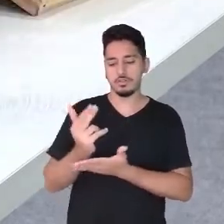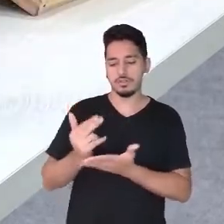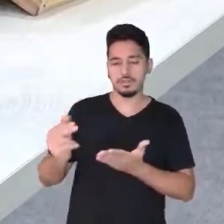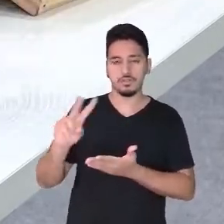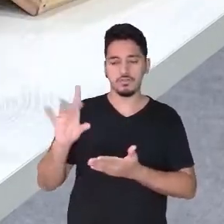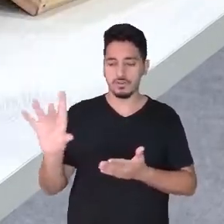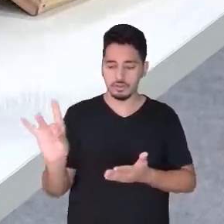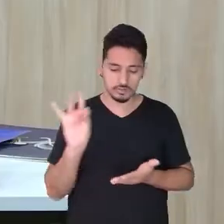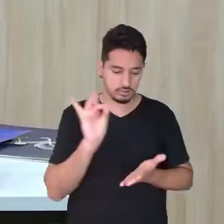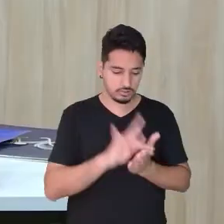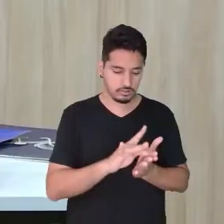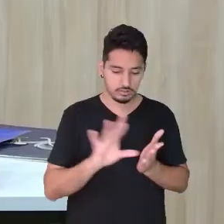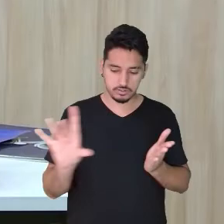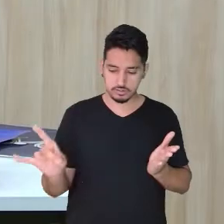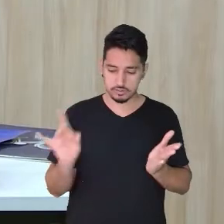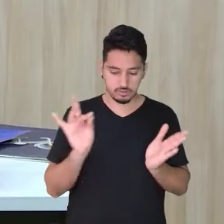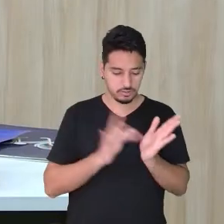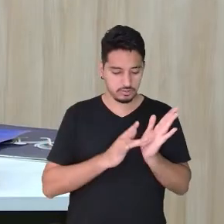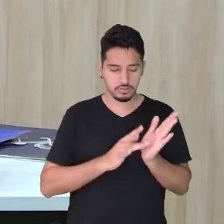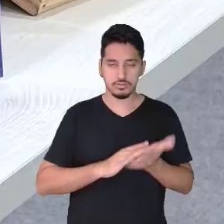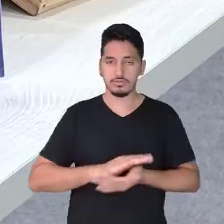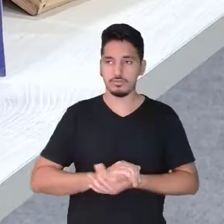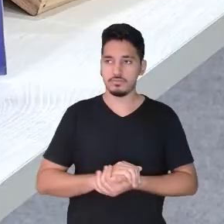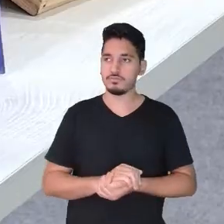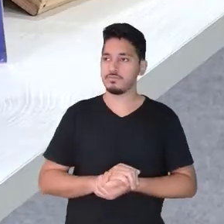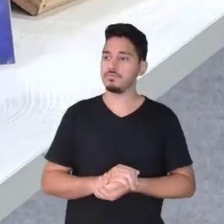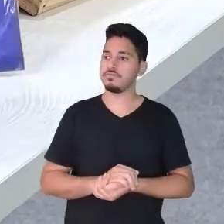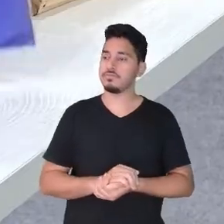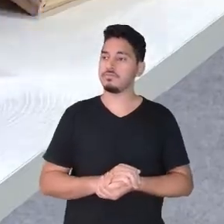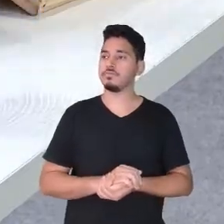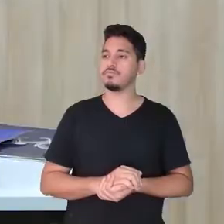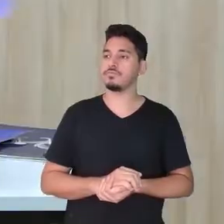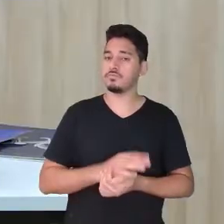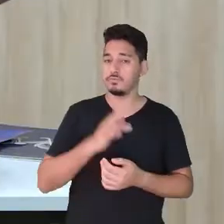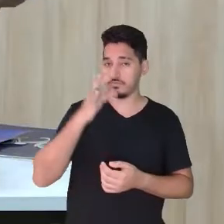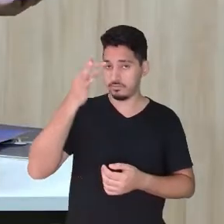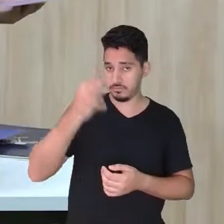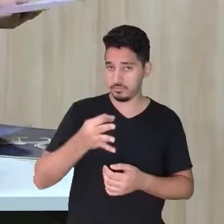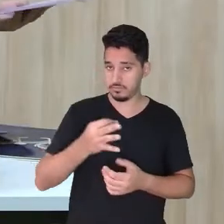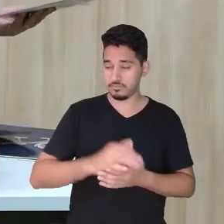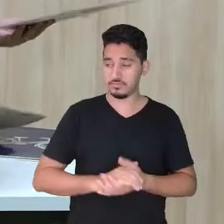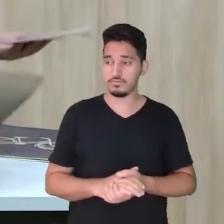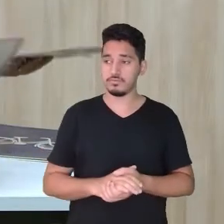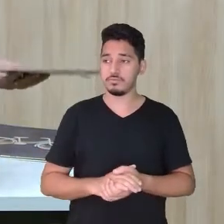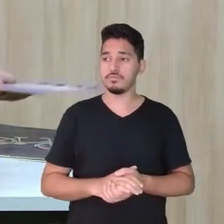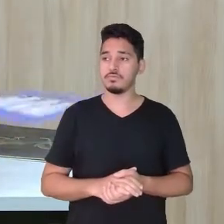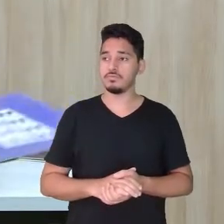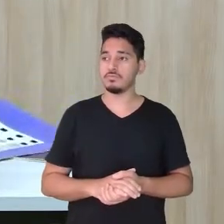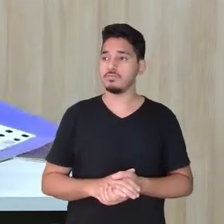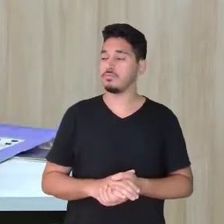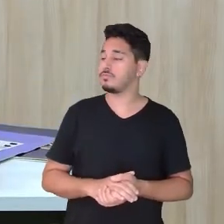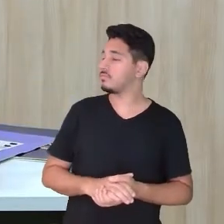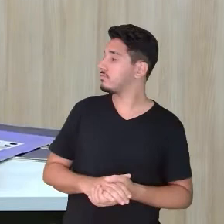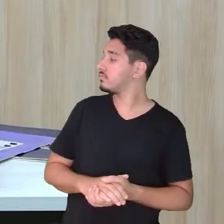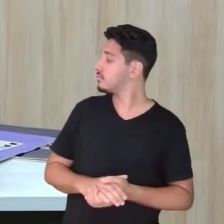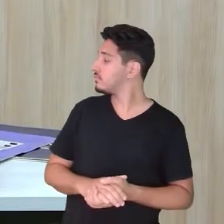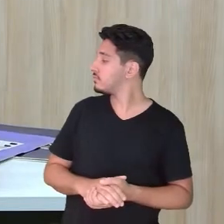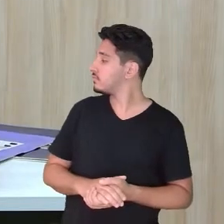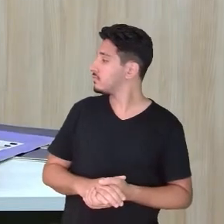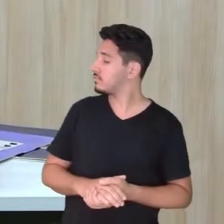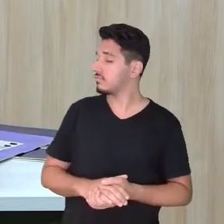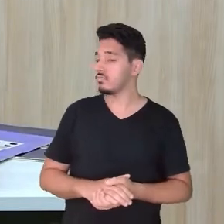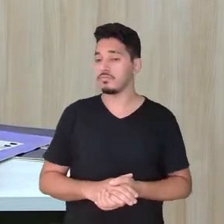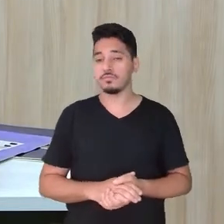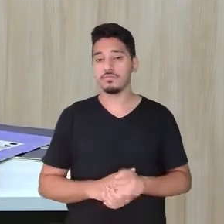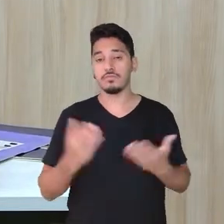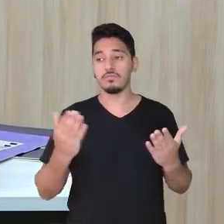vai ser colocado aqui, certo? Mais uma pasta e aqui está